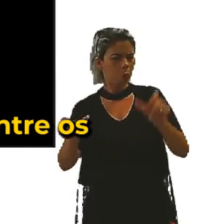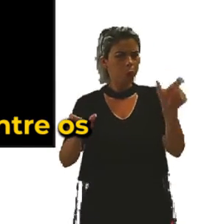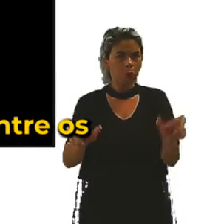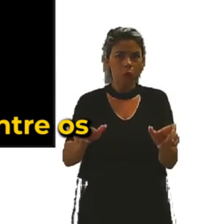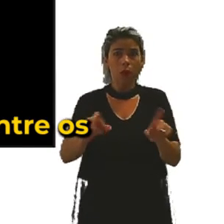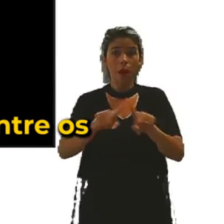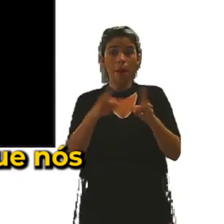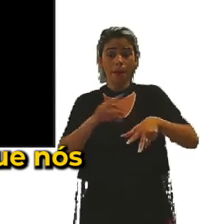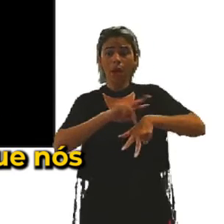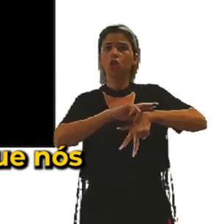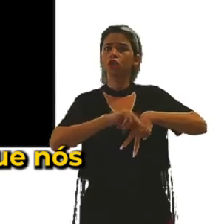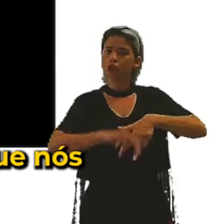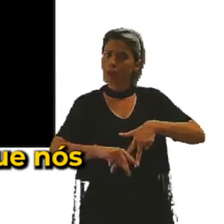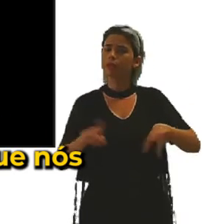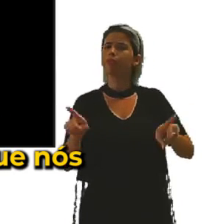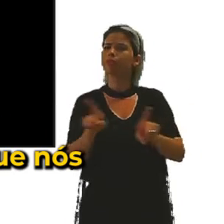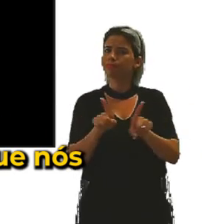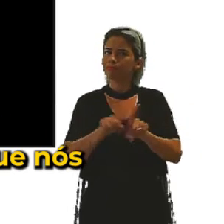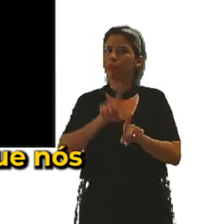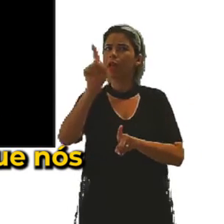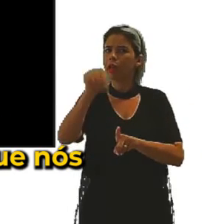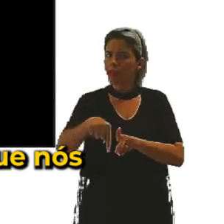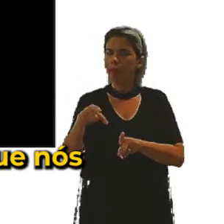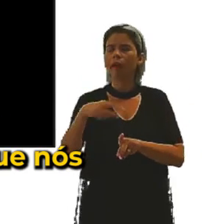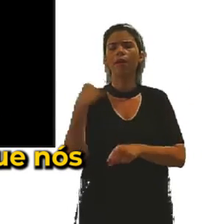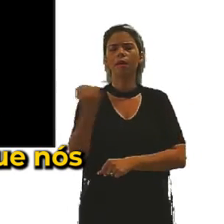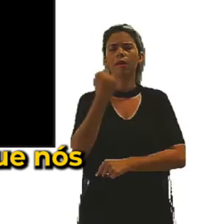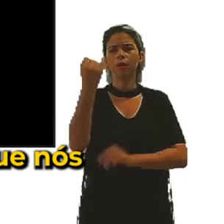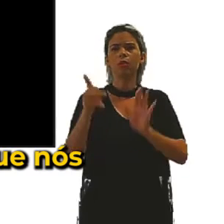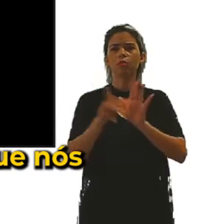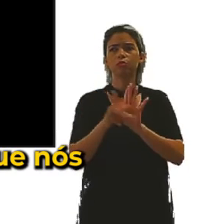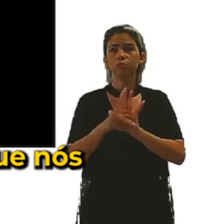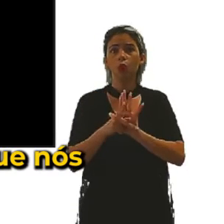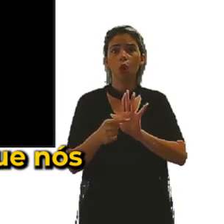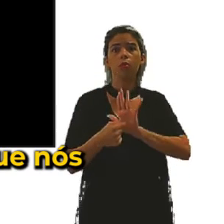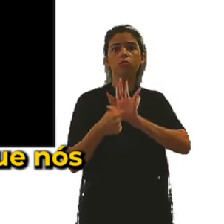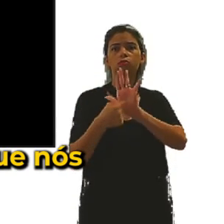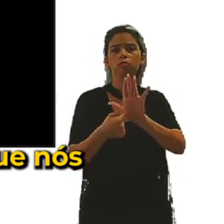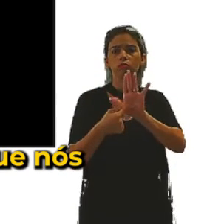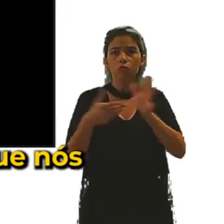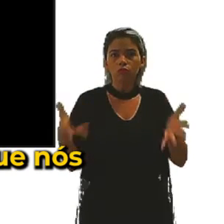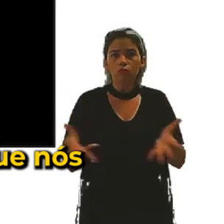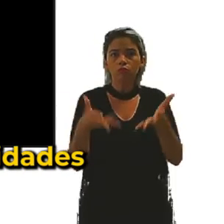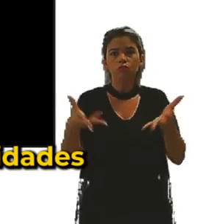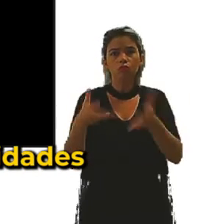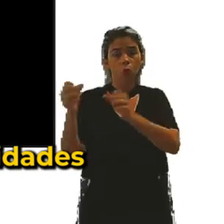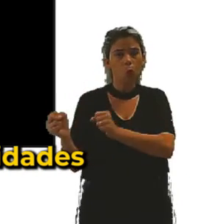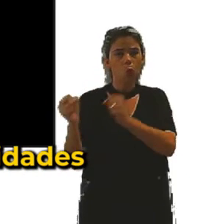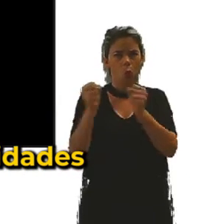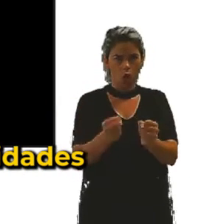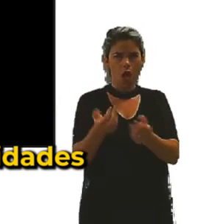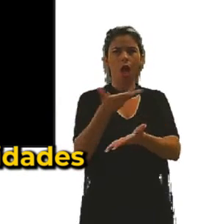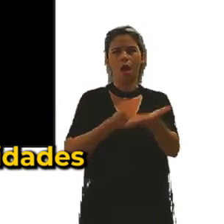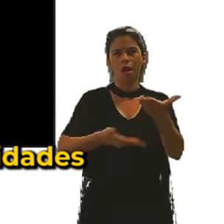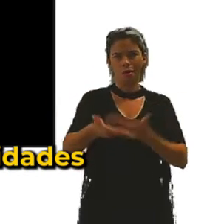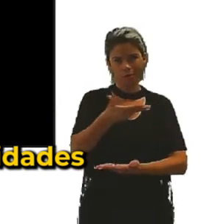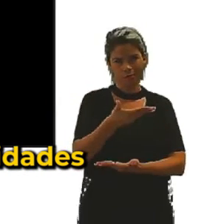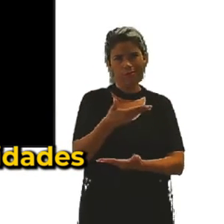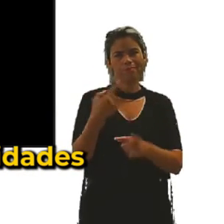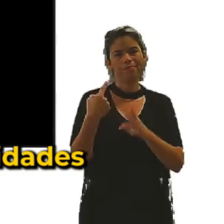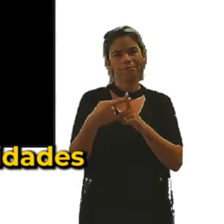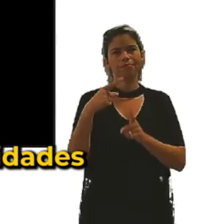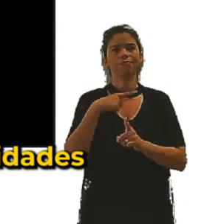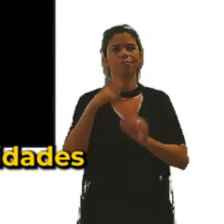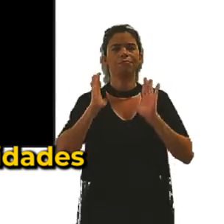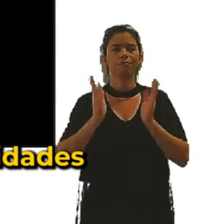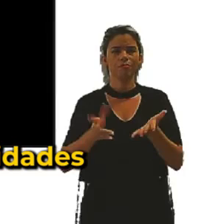mas que o gênero também ele dá significação às relações de poder e que nós temos que, então, que articular